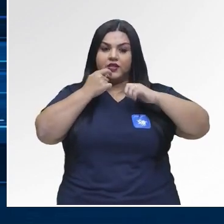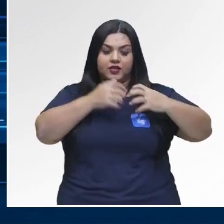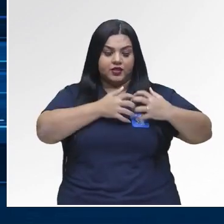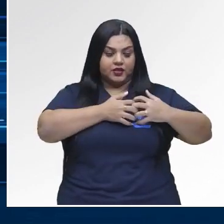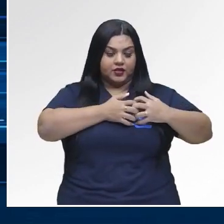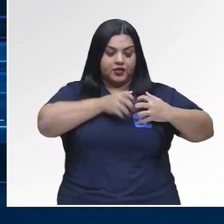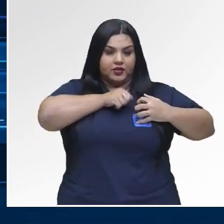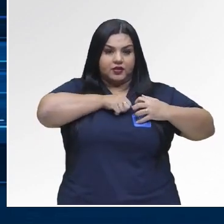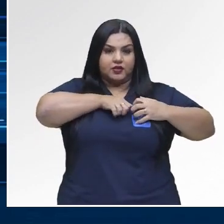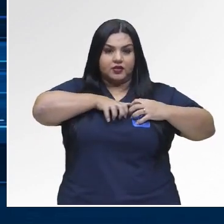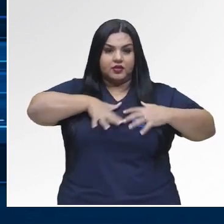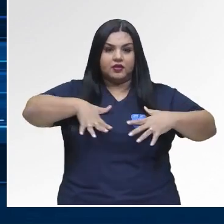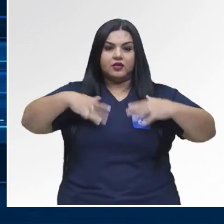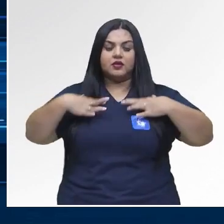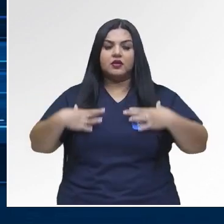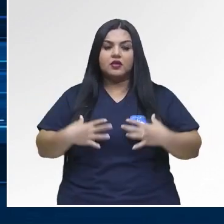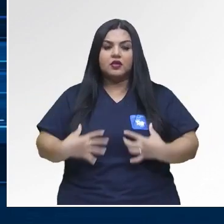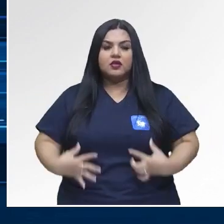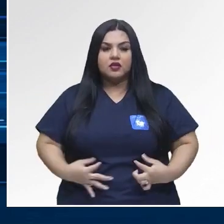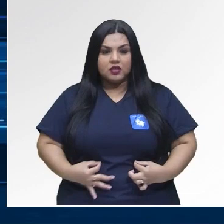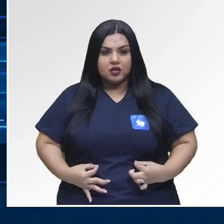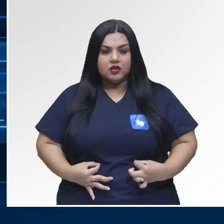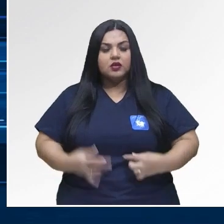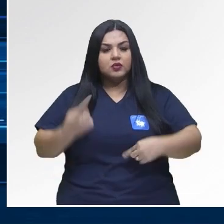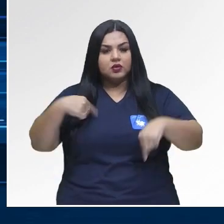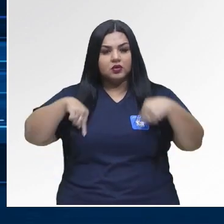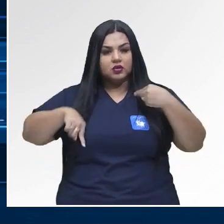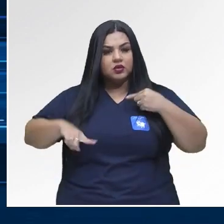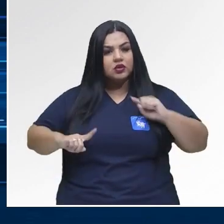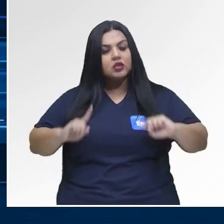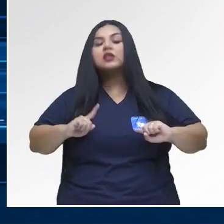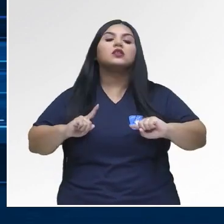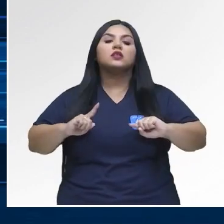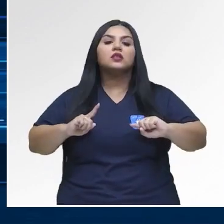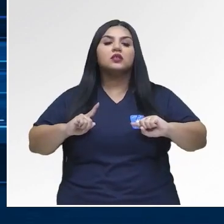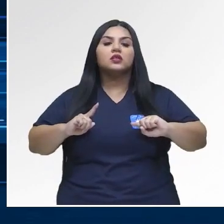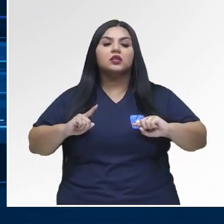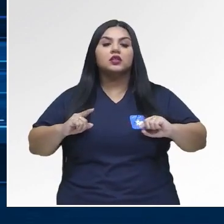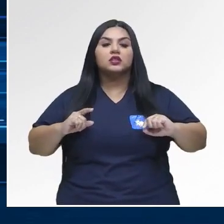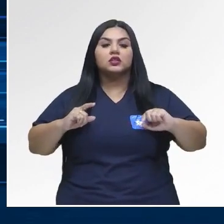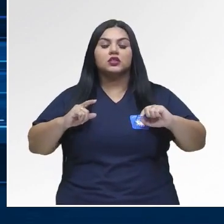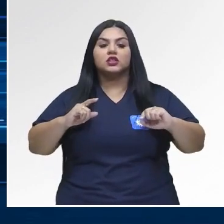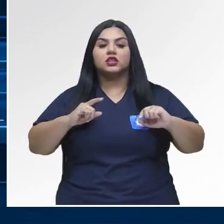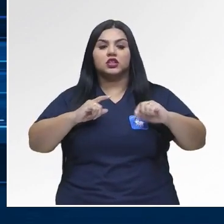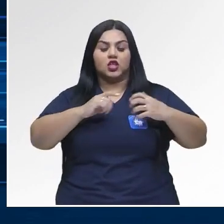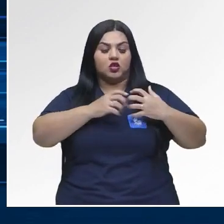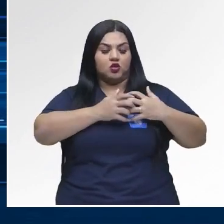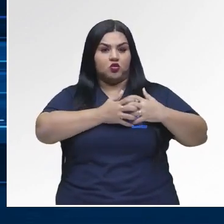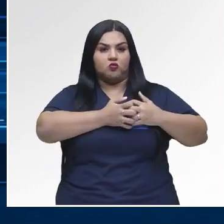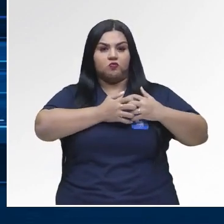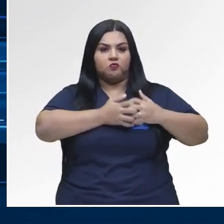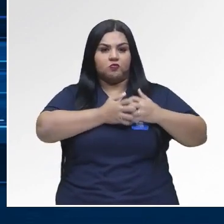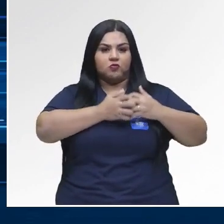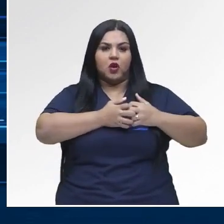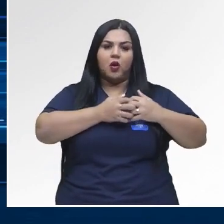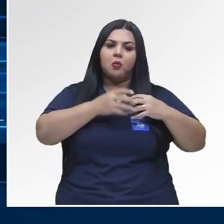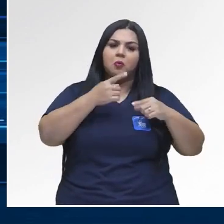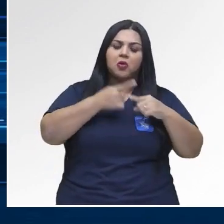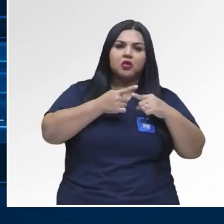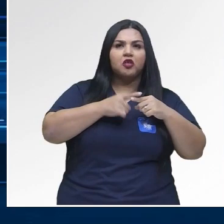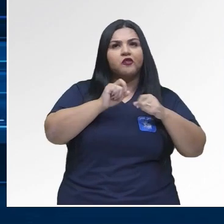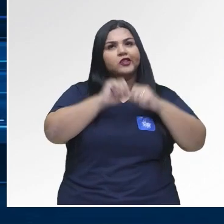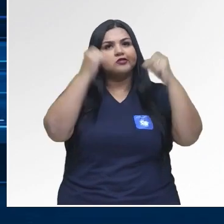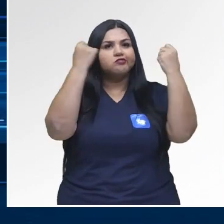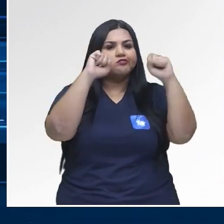coração, a gente tem ali a pequena circulação. Então, se eu aumentar a frequência cardíaca, né, pode ser porque eu estou fazendo uma